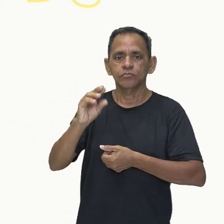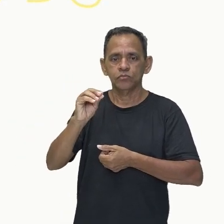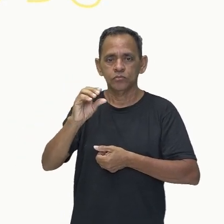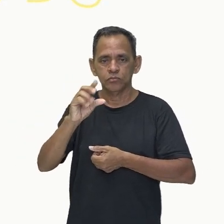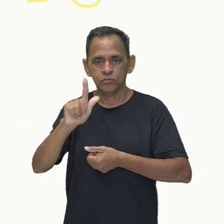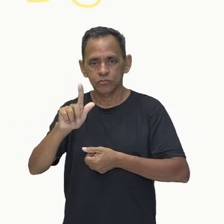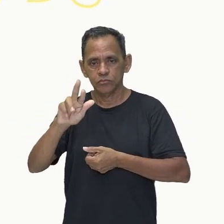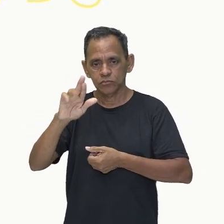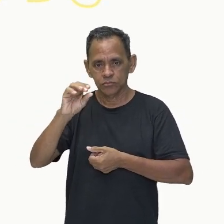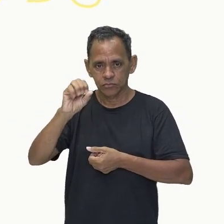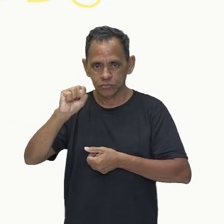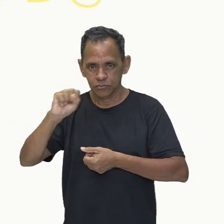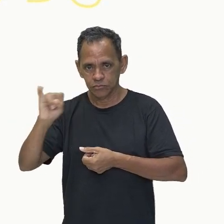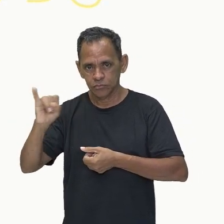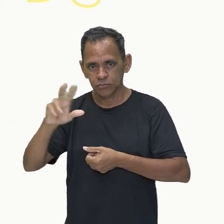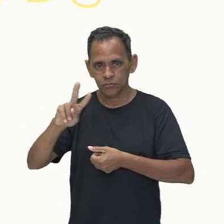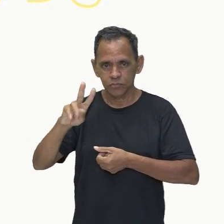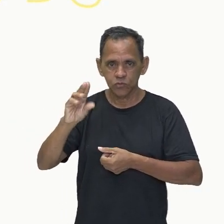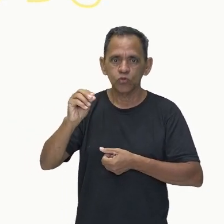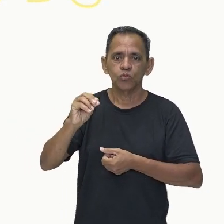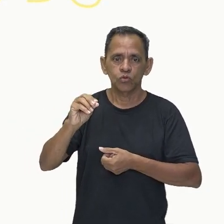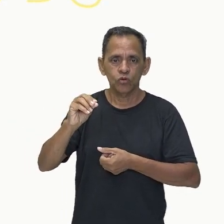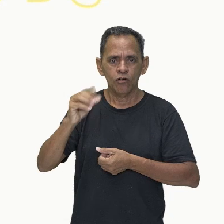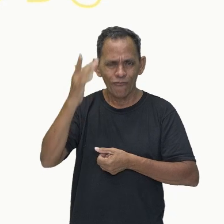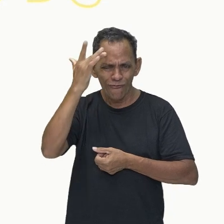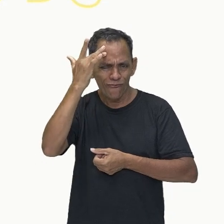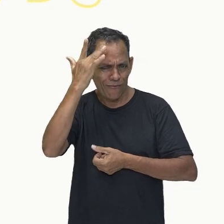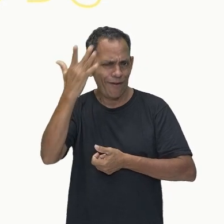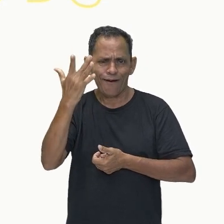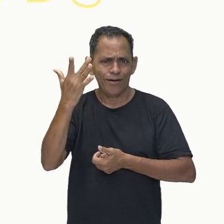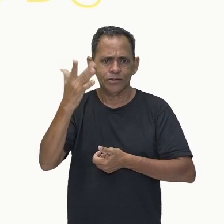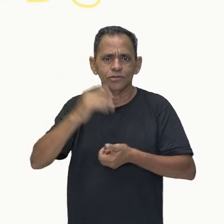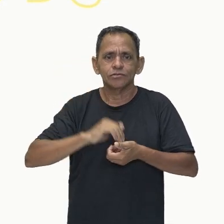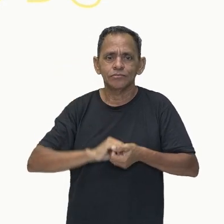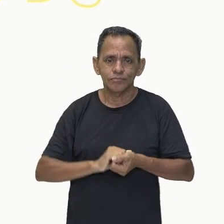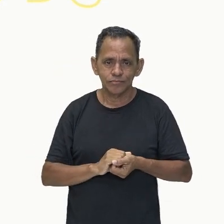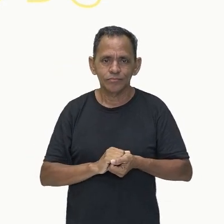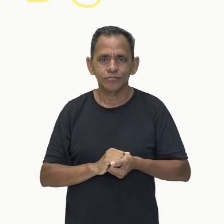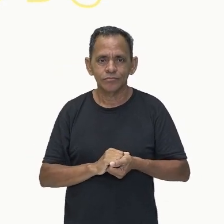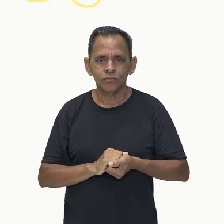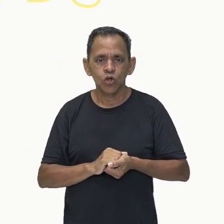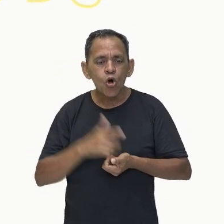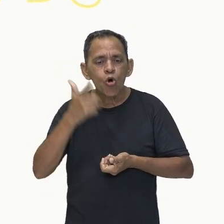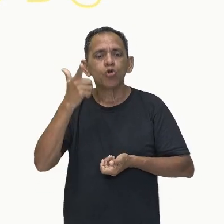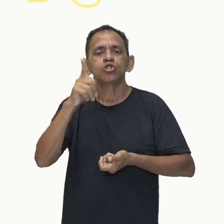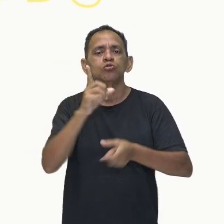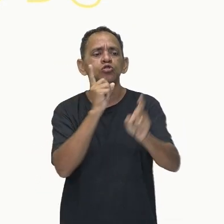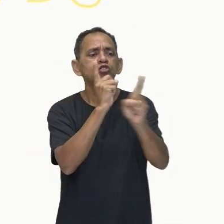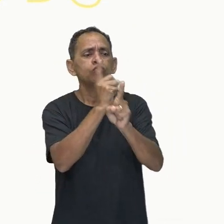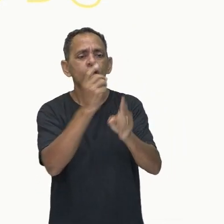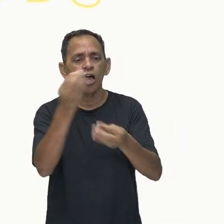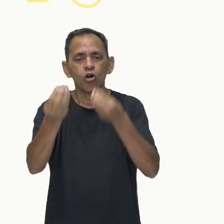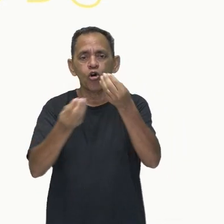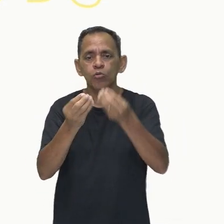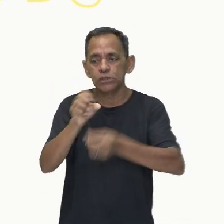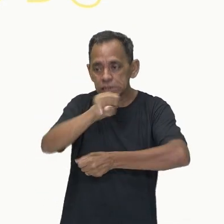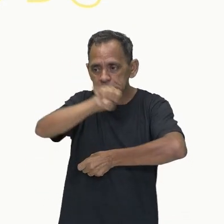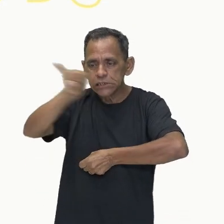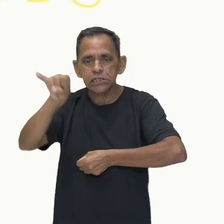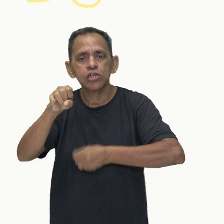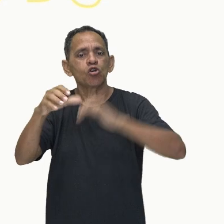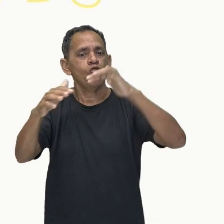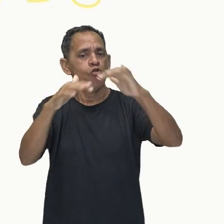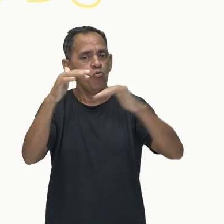progressivo. Muito fácil, né, professor? Muito fácil identificar quando que o movimento ele é progressivo,